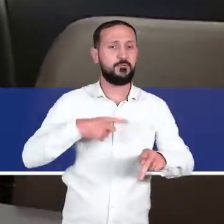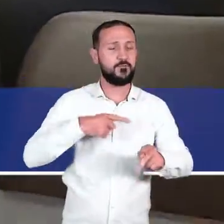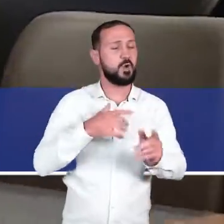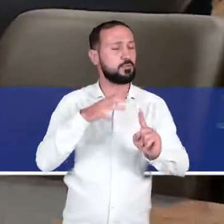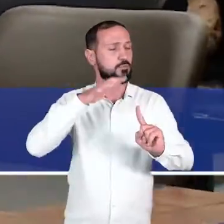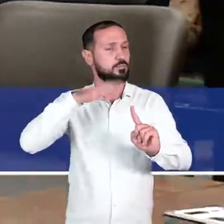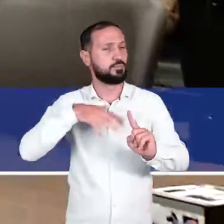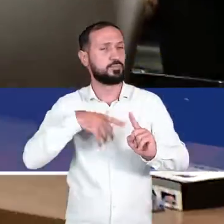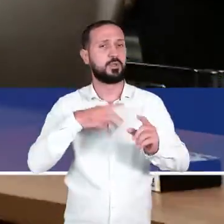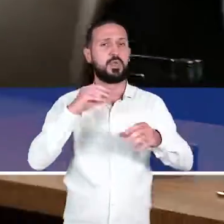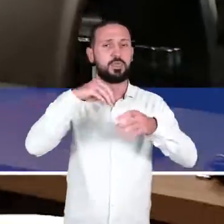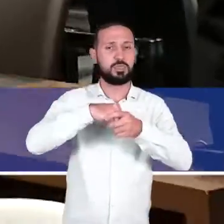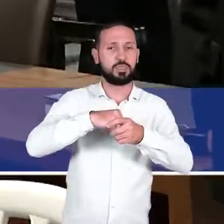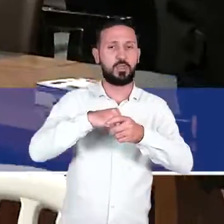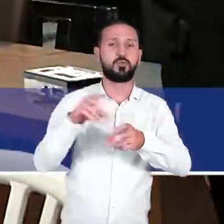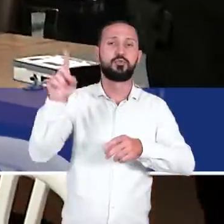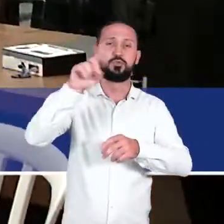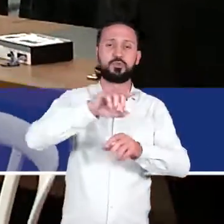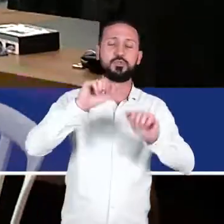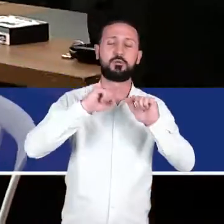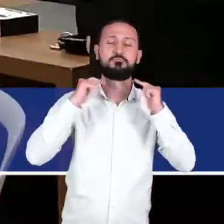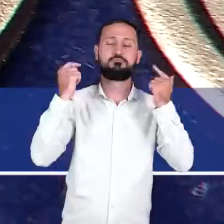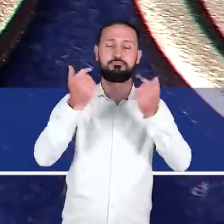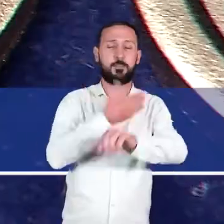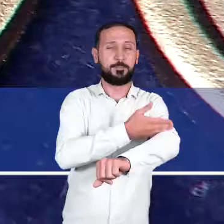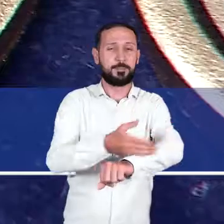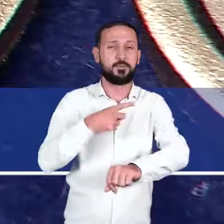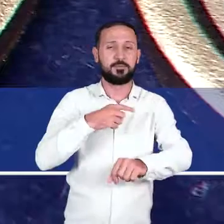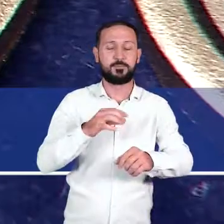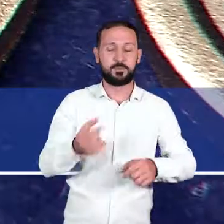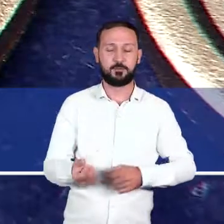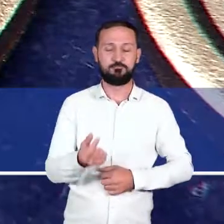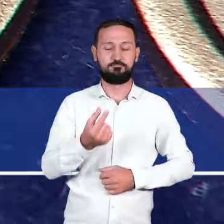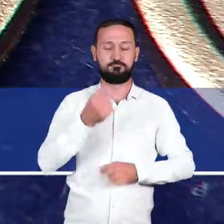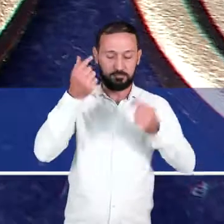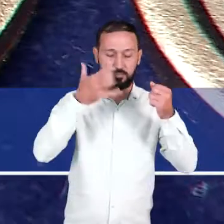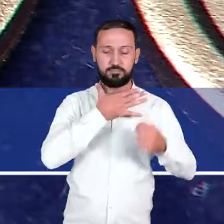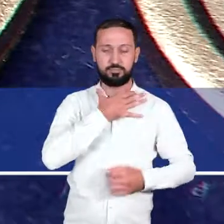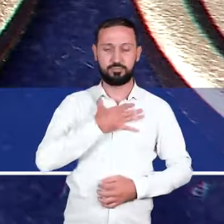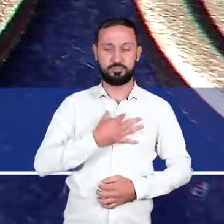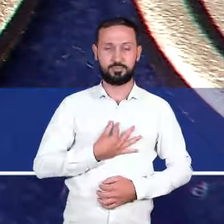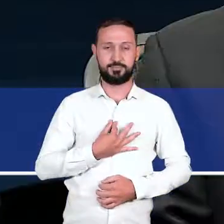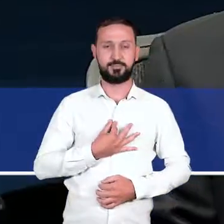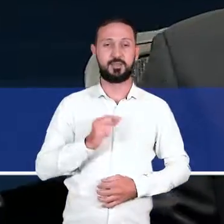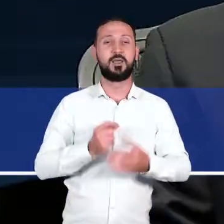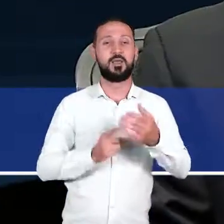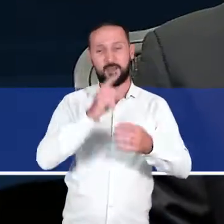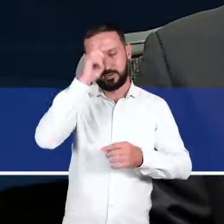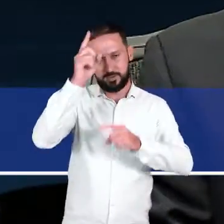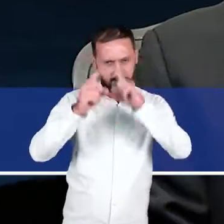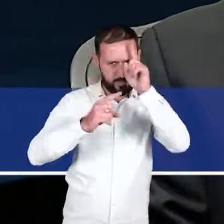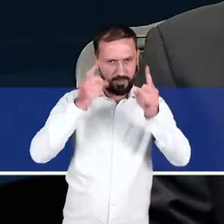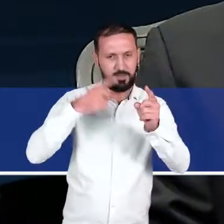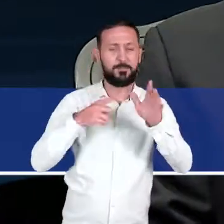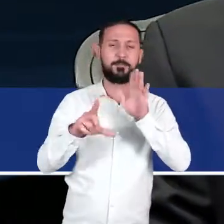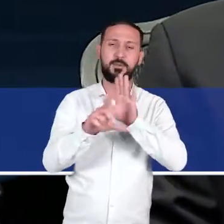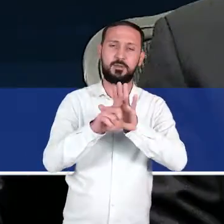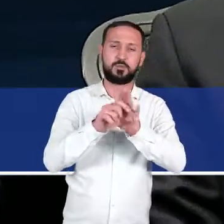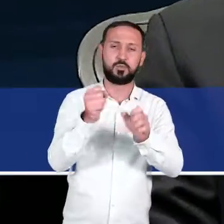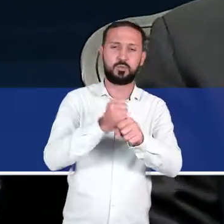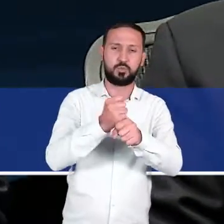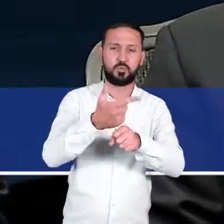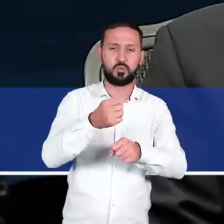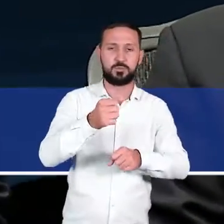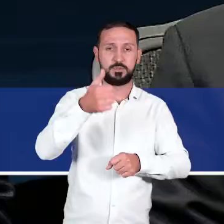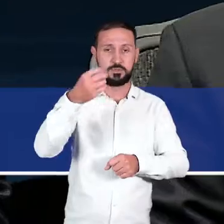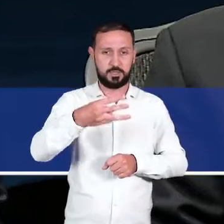foram homenageados durante a sessão solene em que foi entregue a medalha Jair da Cruz Abreu Rosbach. Criada por resolução em 2013